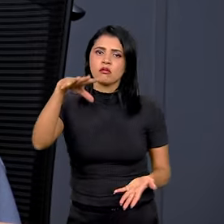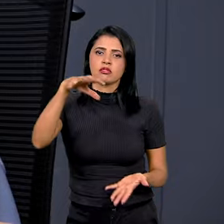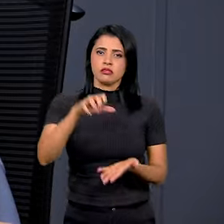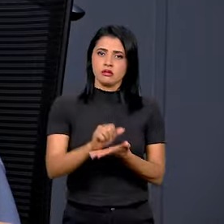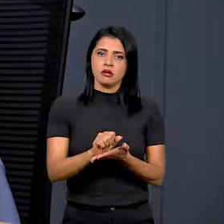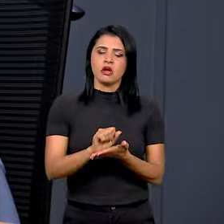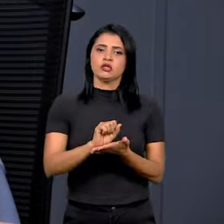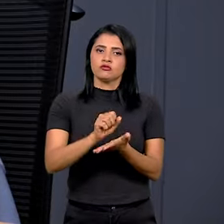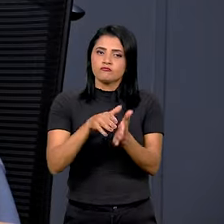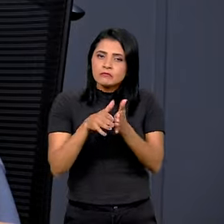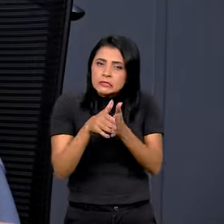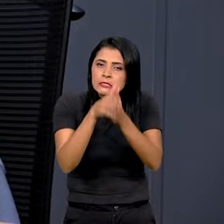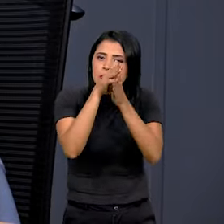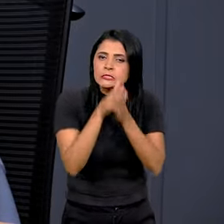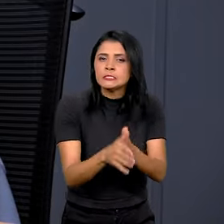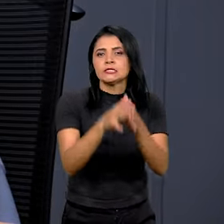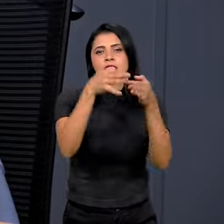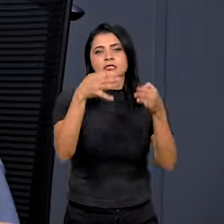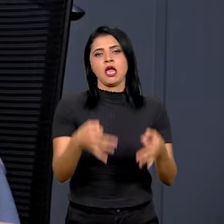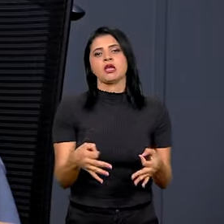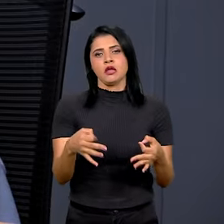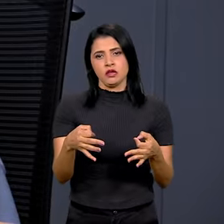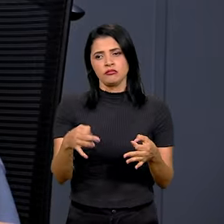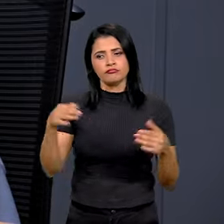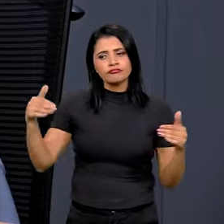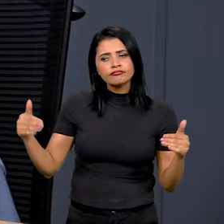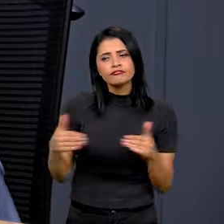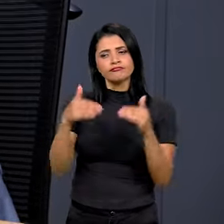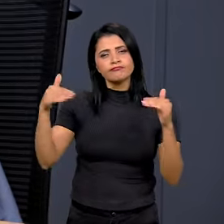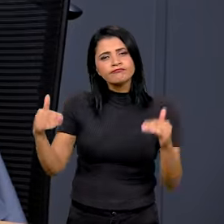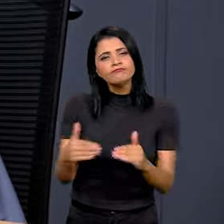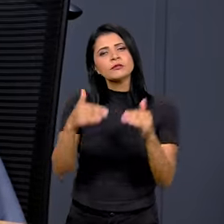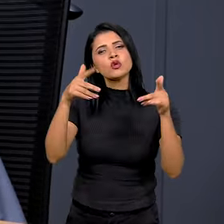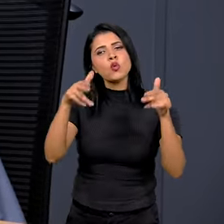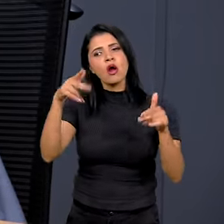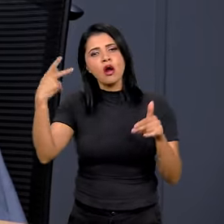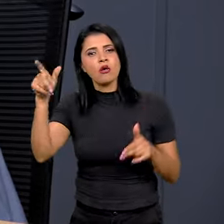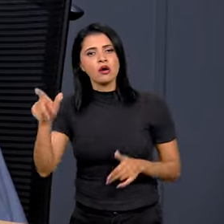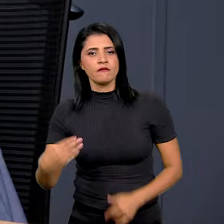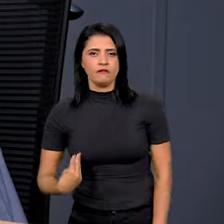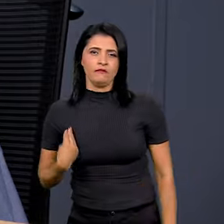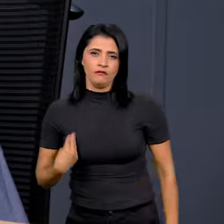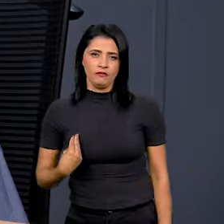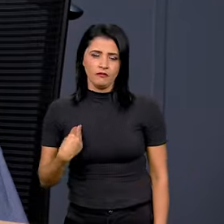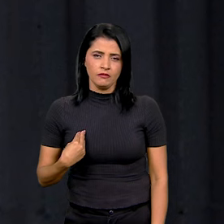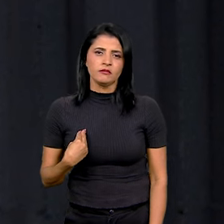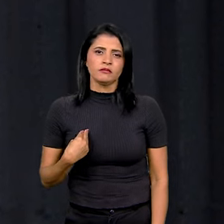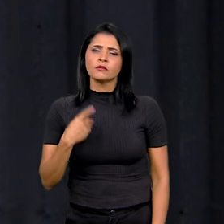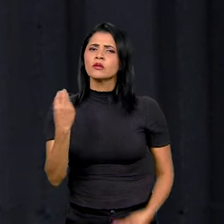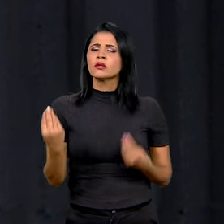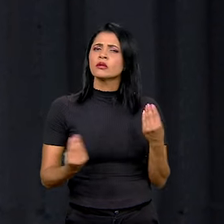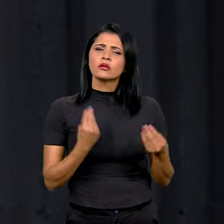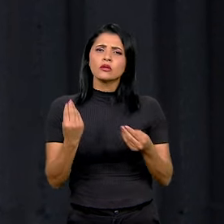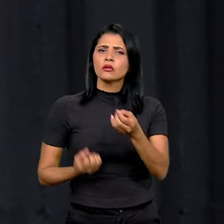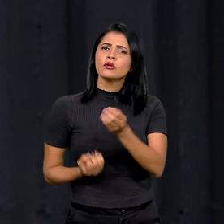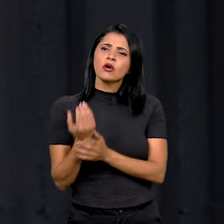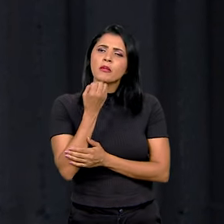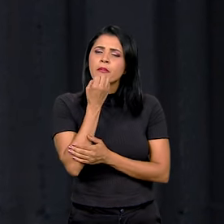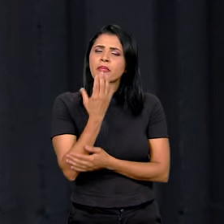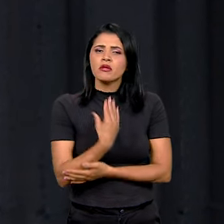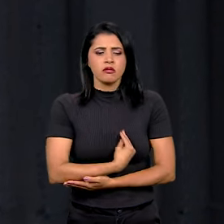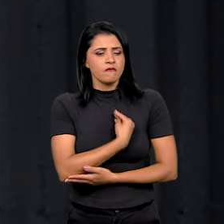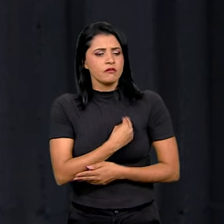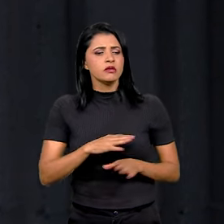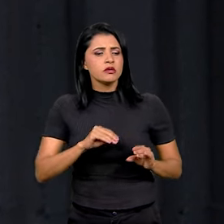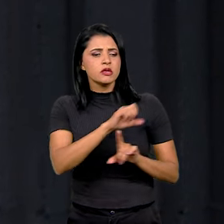ter um cadastro cada vez mais fid digo ou seja um cadastro que cores responda exatamente à realidade a lógica que a gente tem de construir um estado de